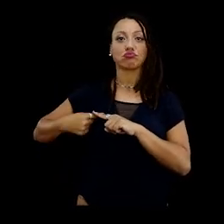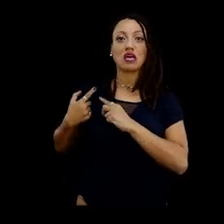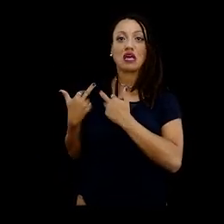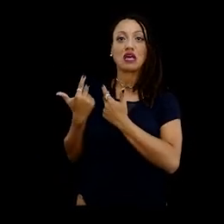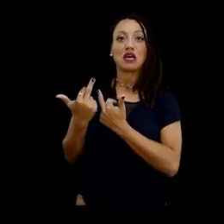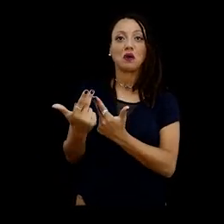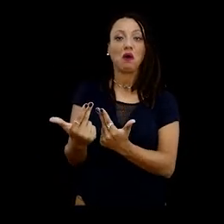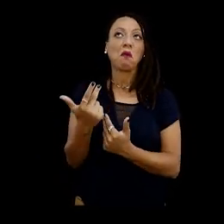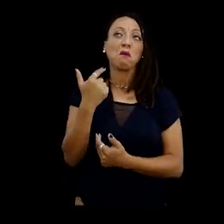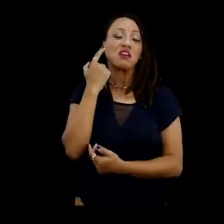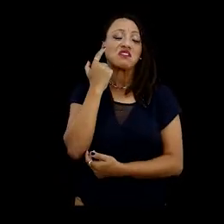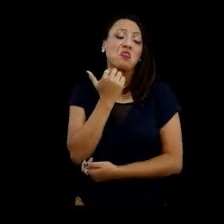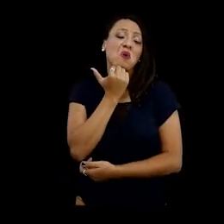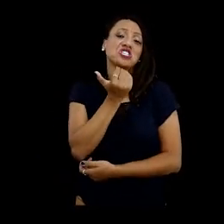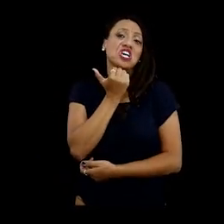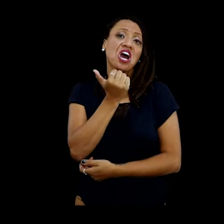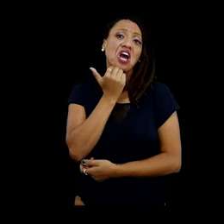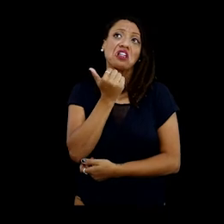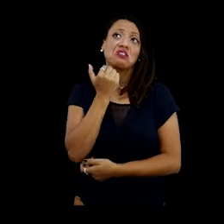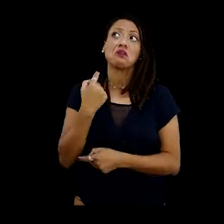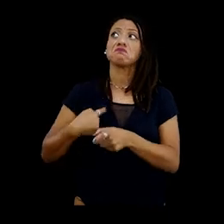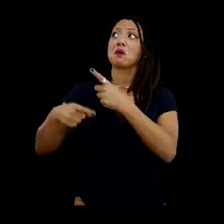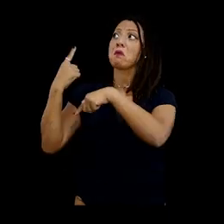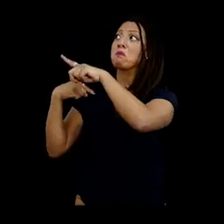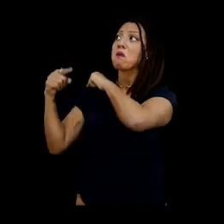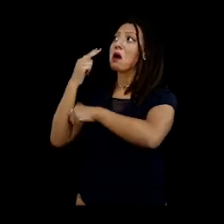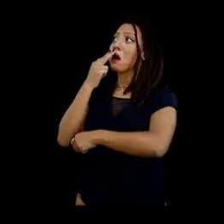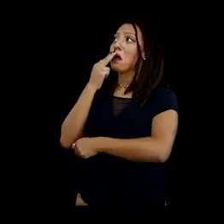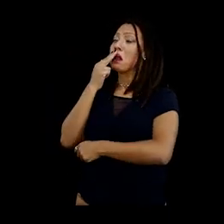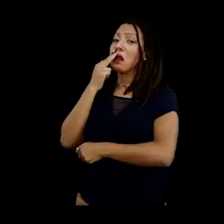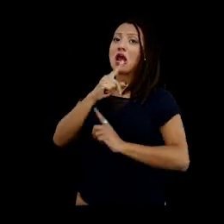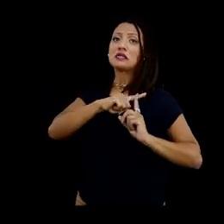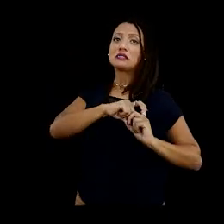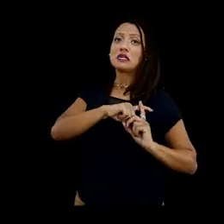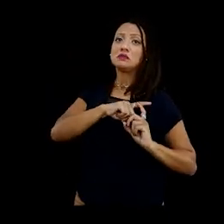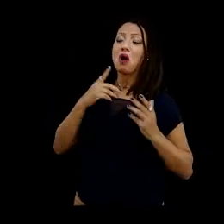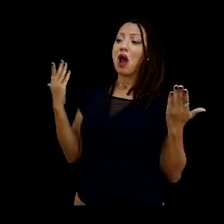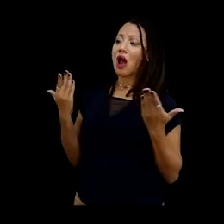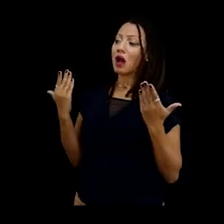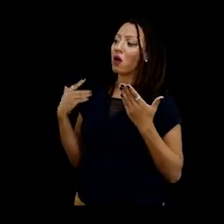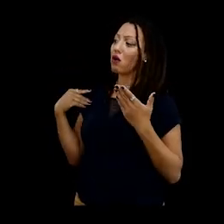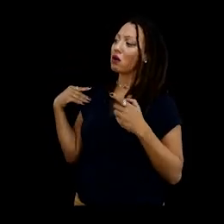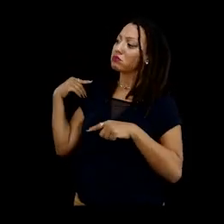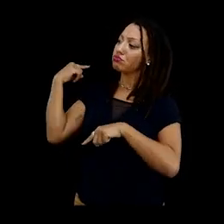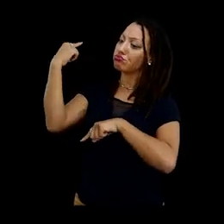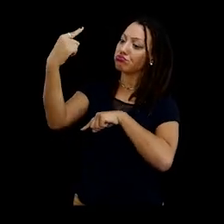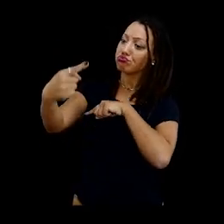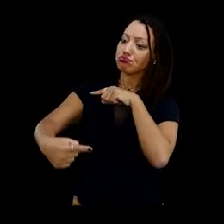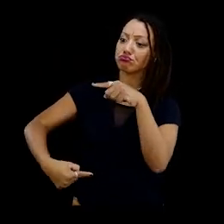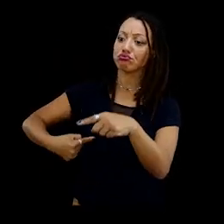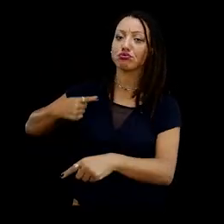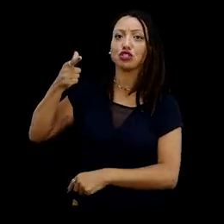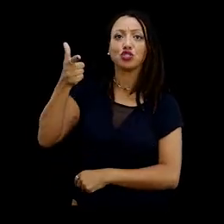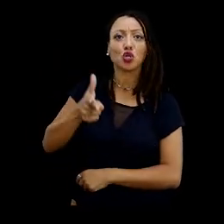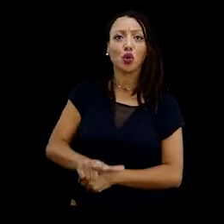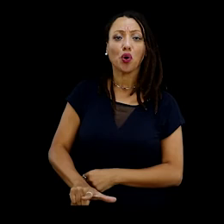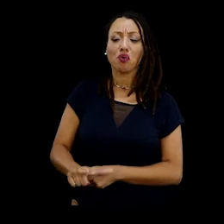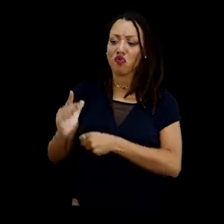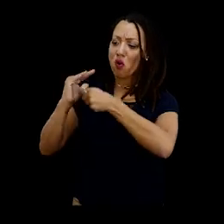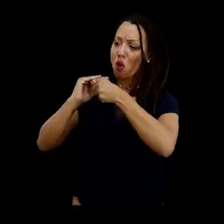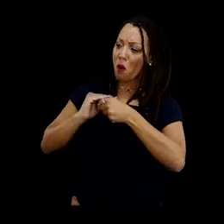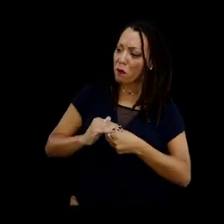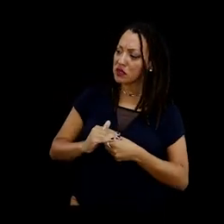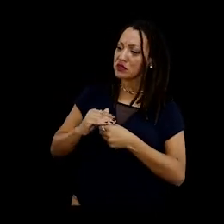sabe, aí a gente vê indícios do nazismo voltando, a opressão sempre existiu,